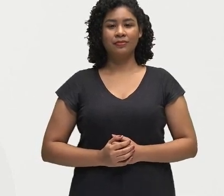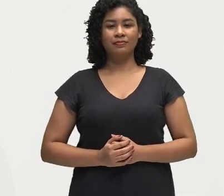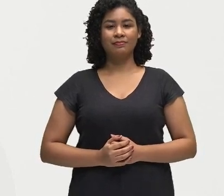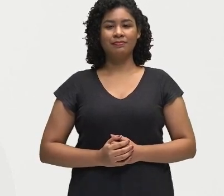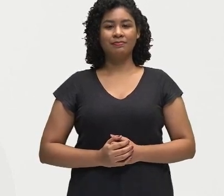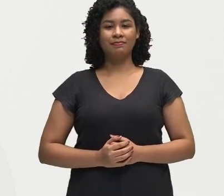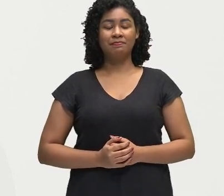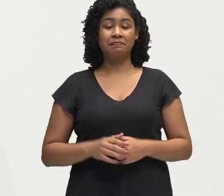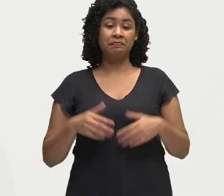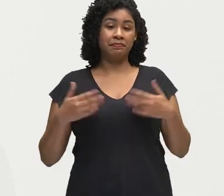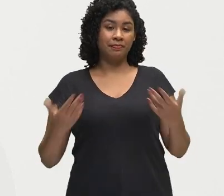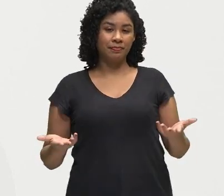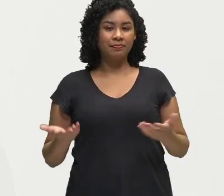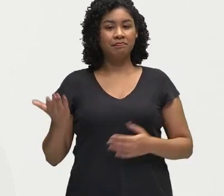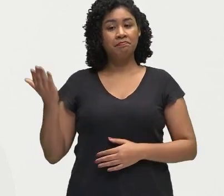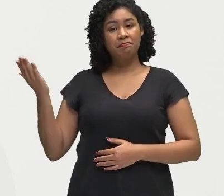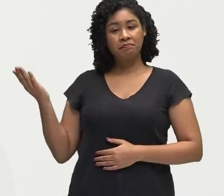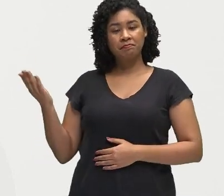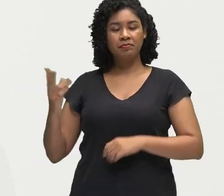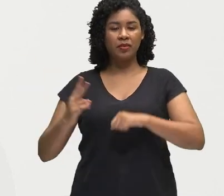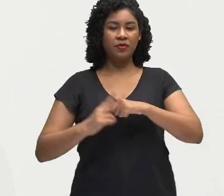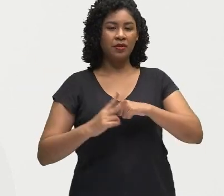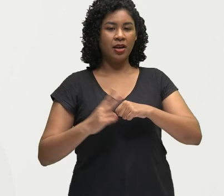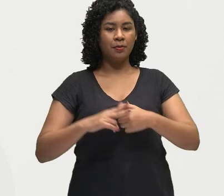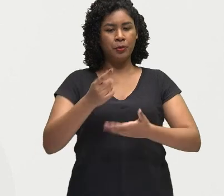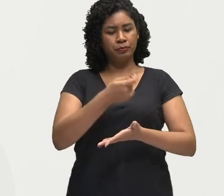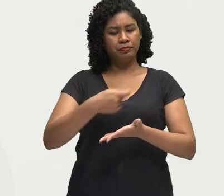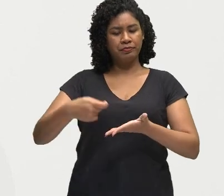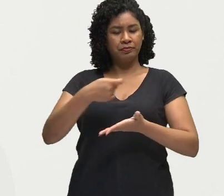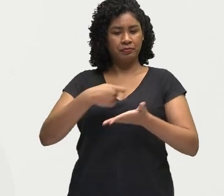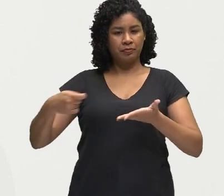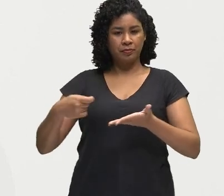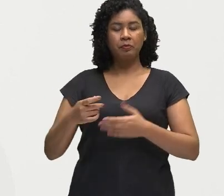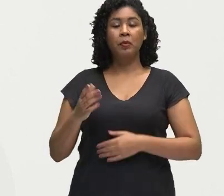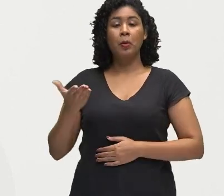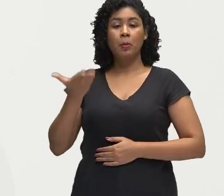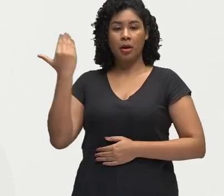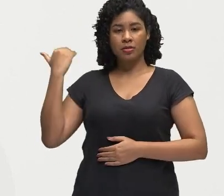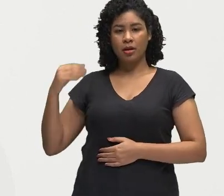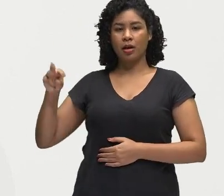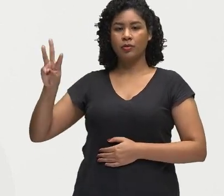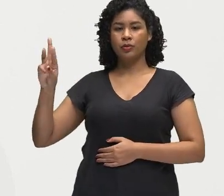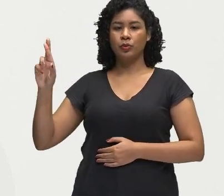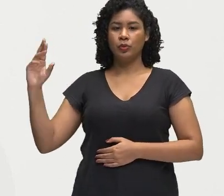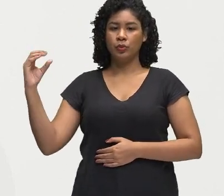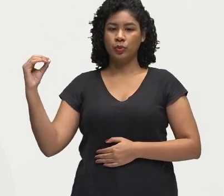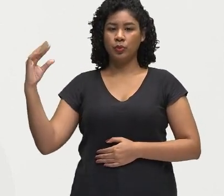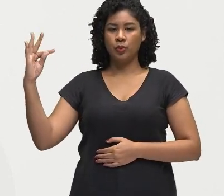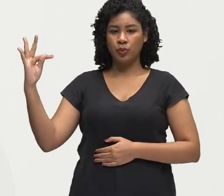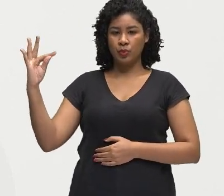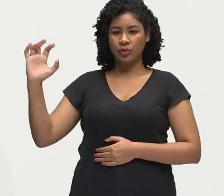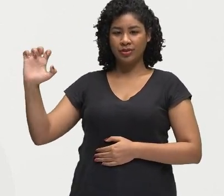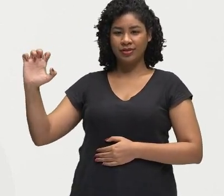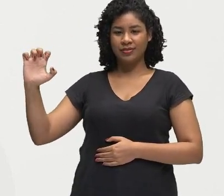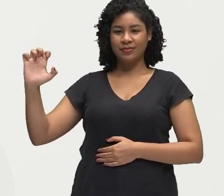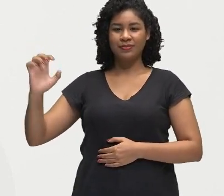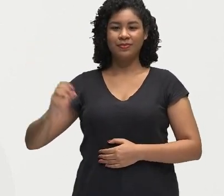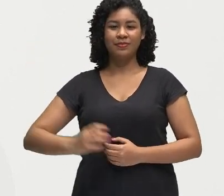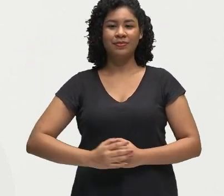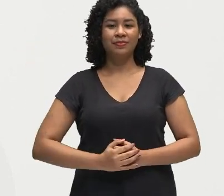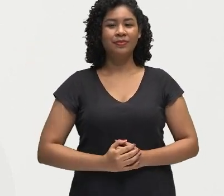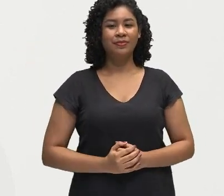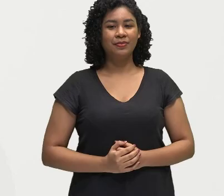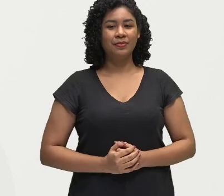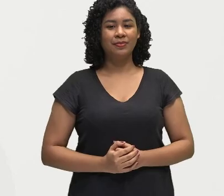Então, aí nós temos o verbo escrever, que no passado é wrote, wrote,